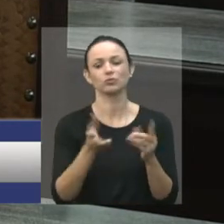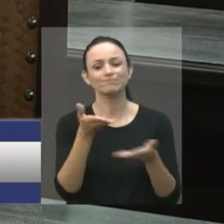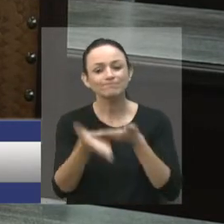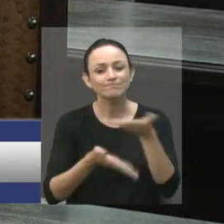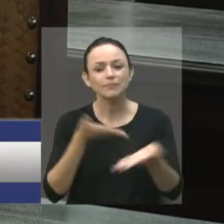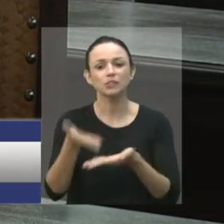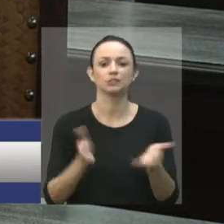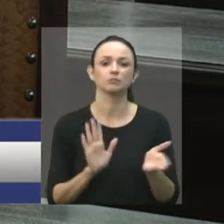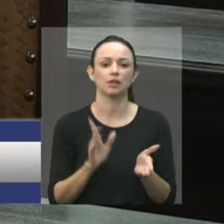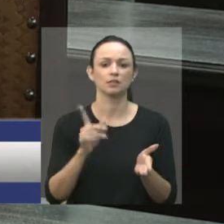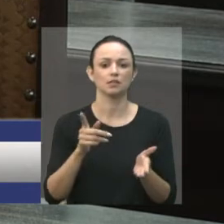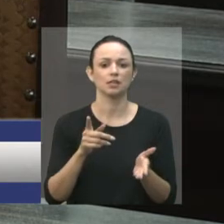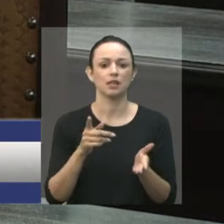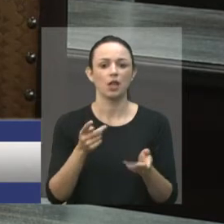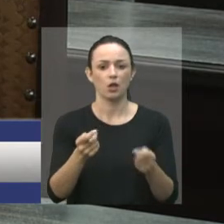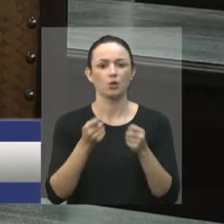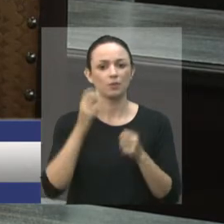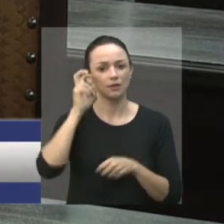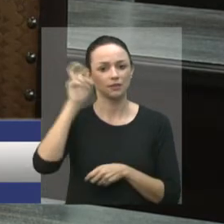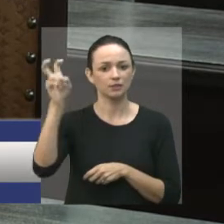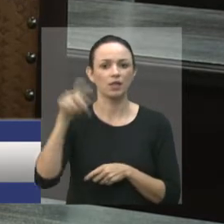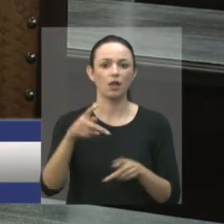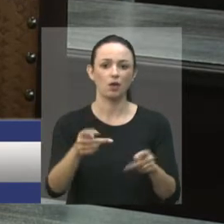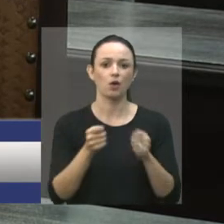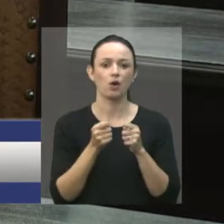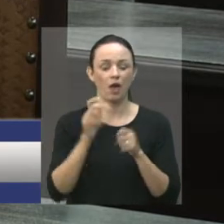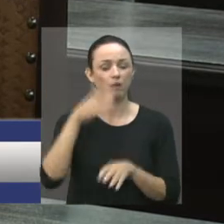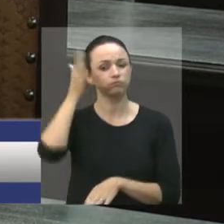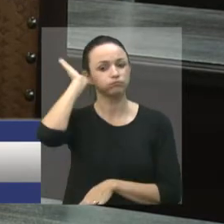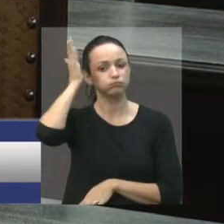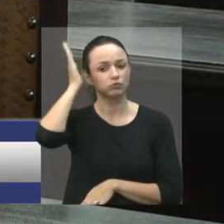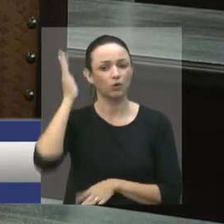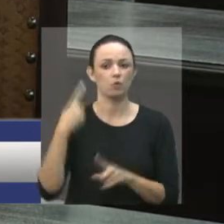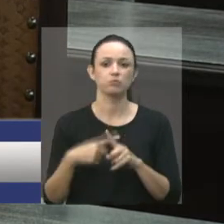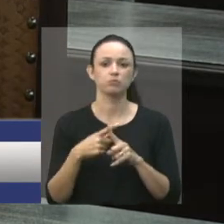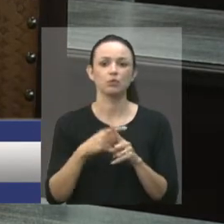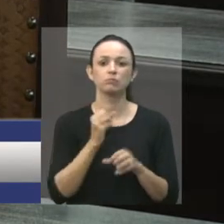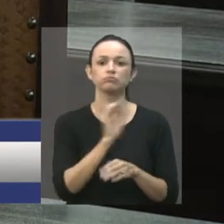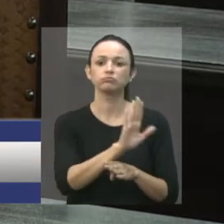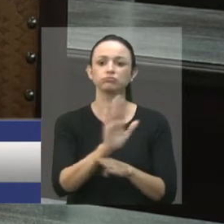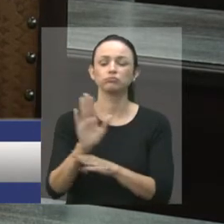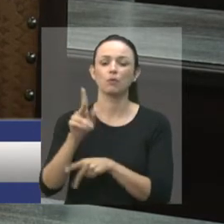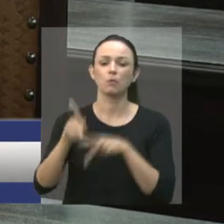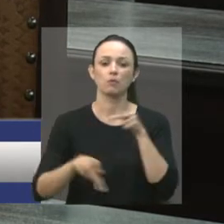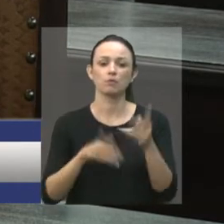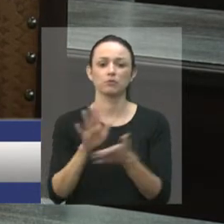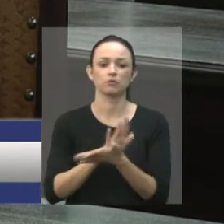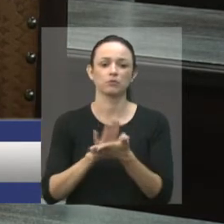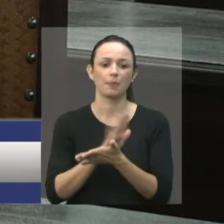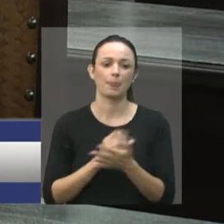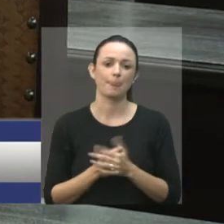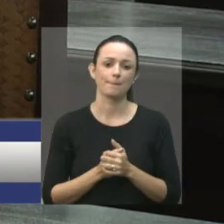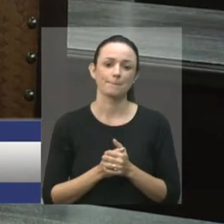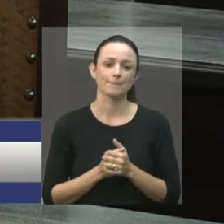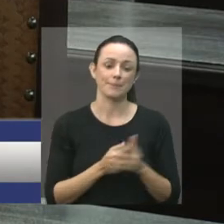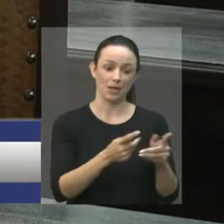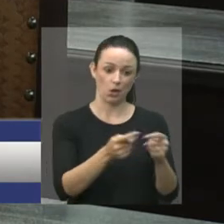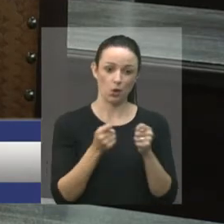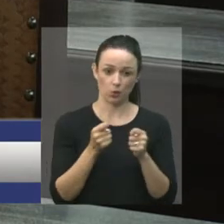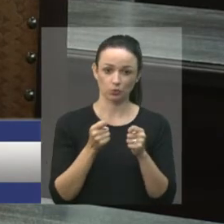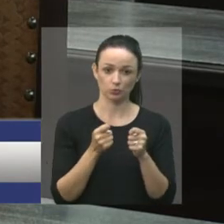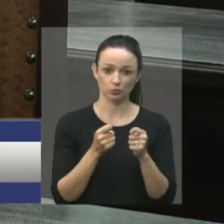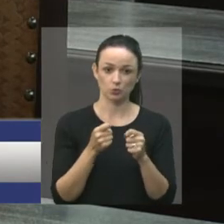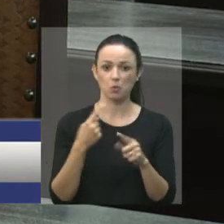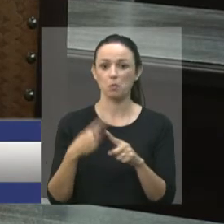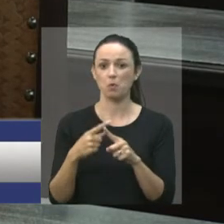economia inteligente. O que está sendo feito em Jaú é uma economia burra, porque não está trazendo benefício para a população. Se economiza de um lado e se justifica